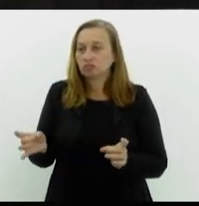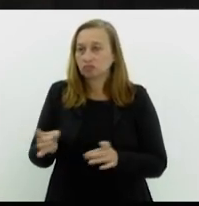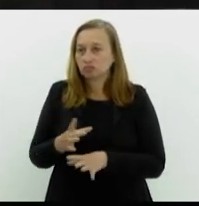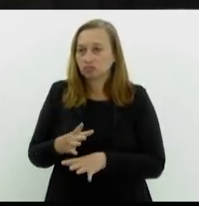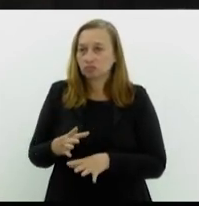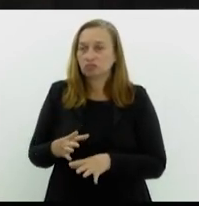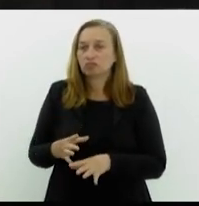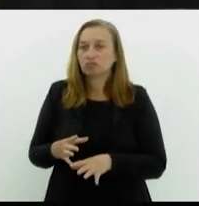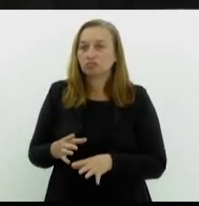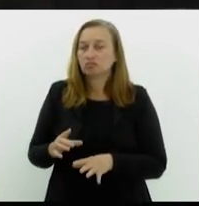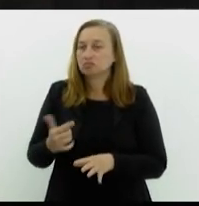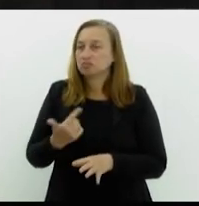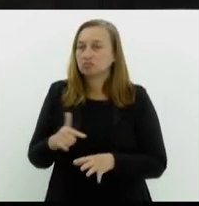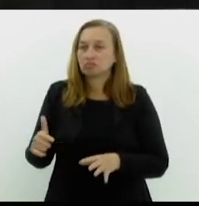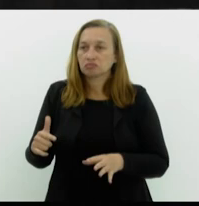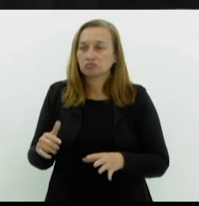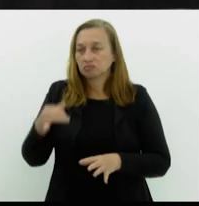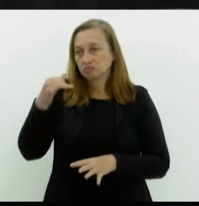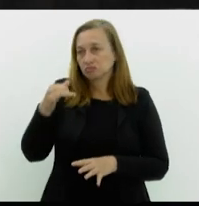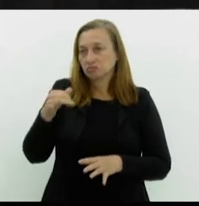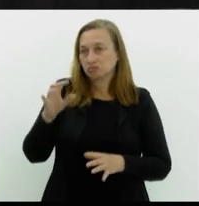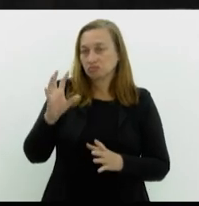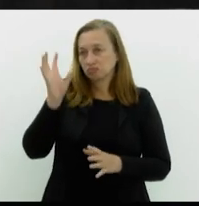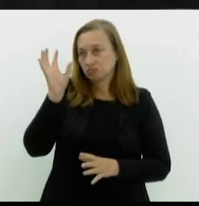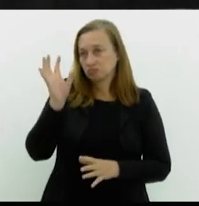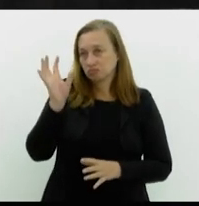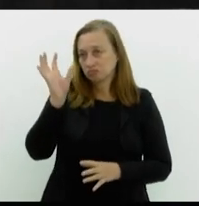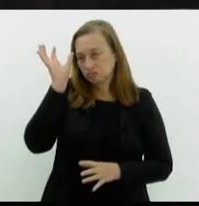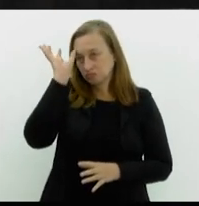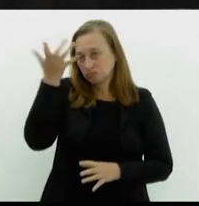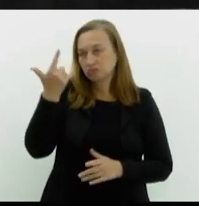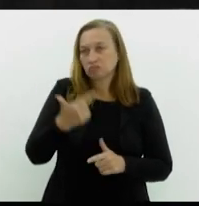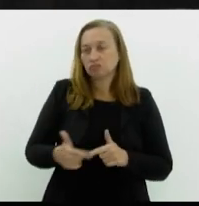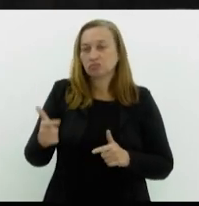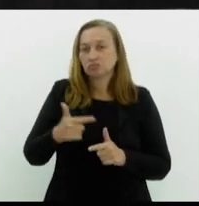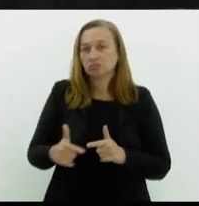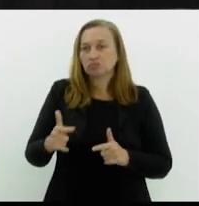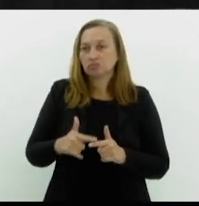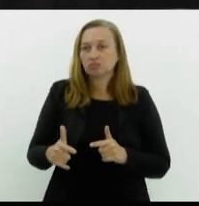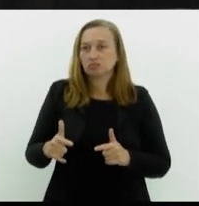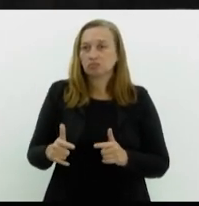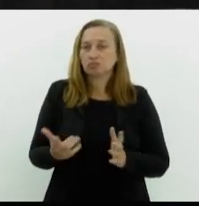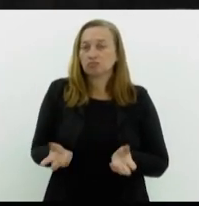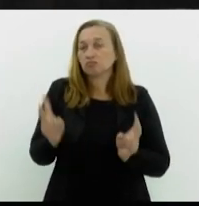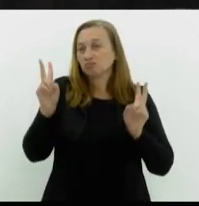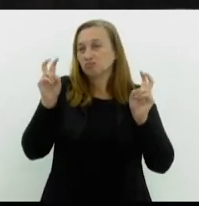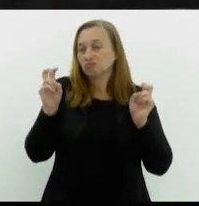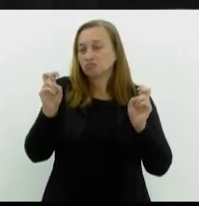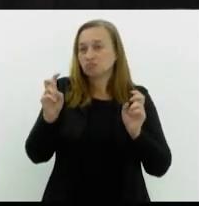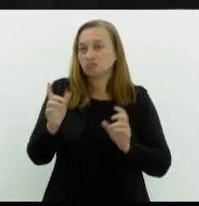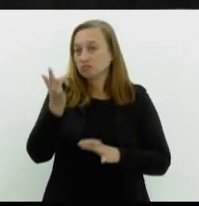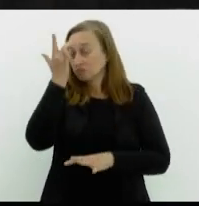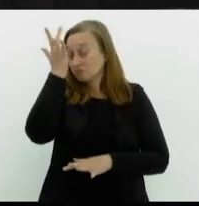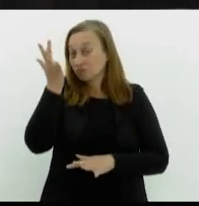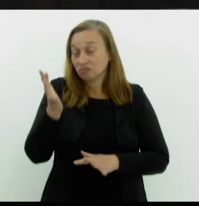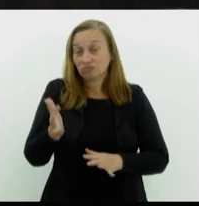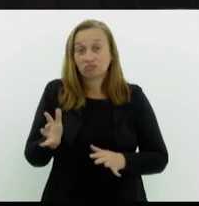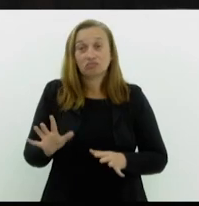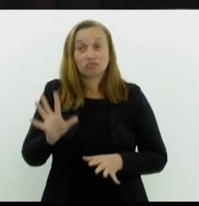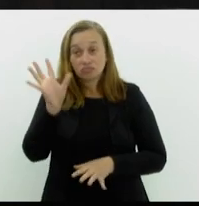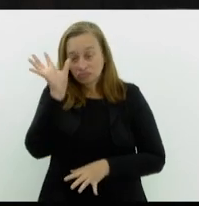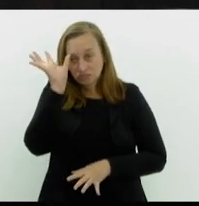uma equação definitiva sobre uma questão tão vital para o